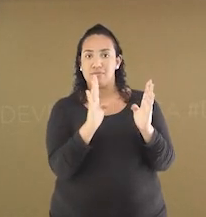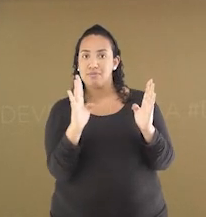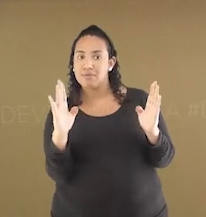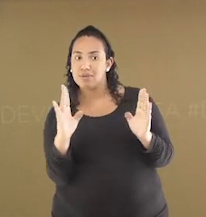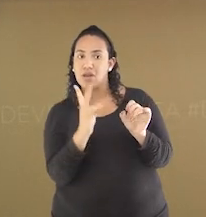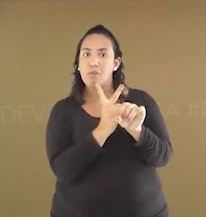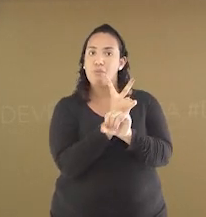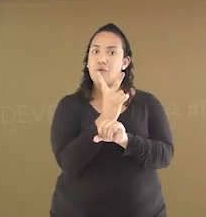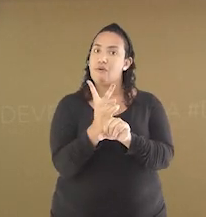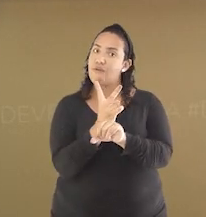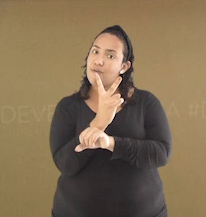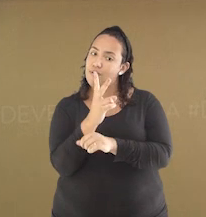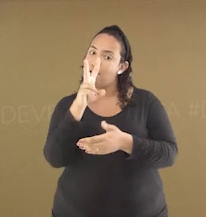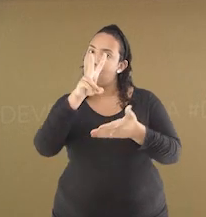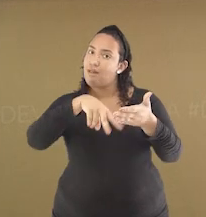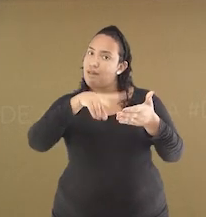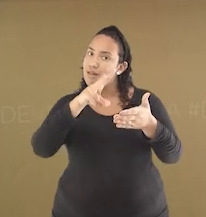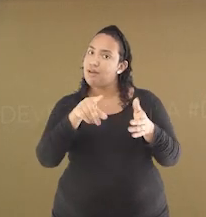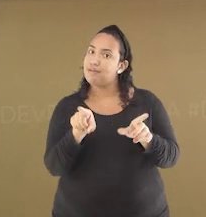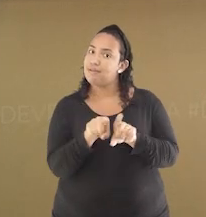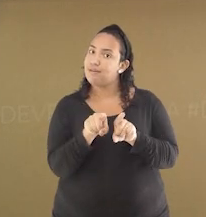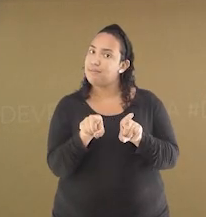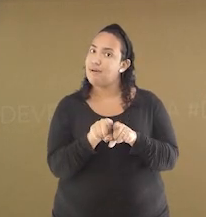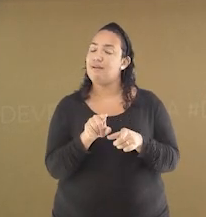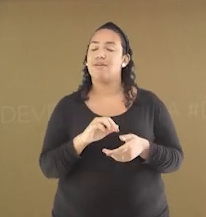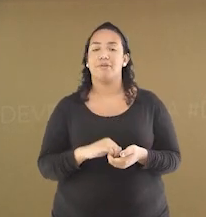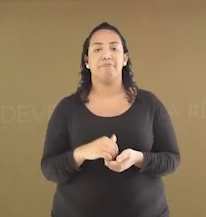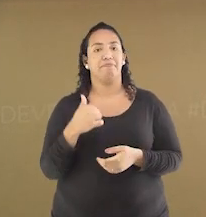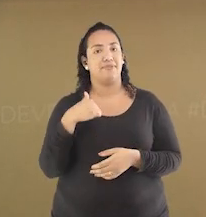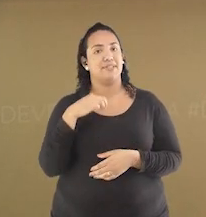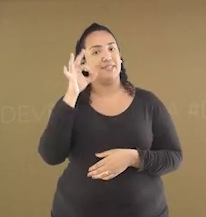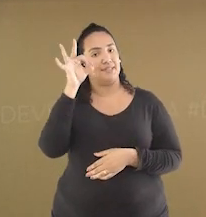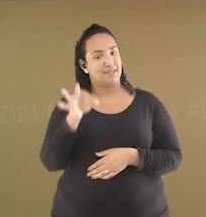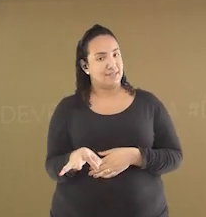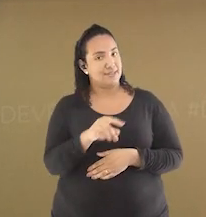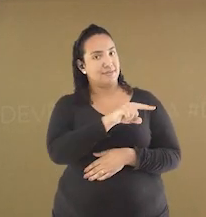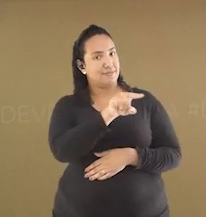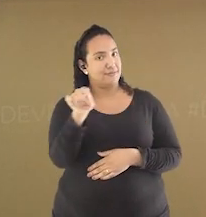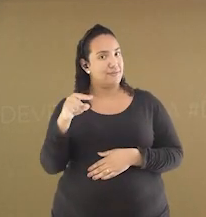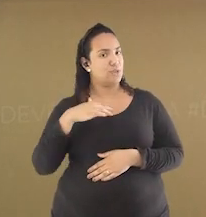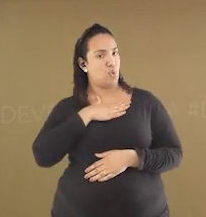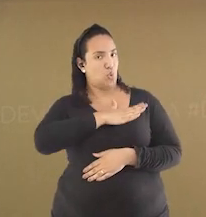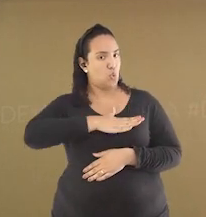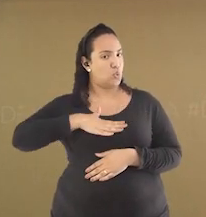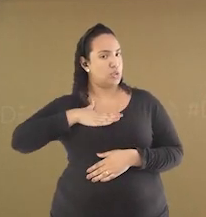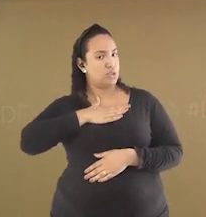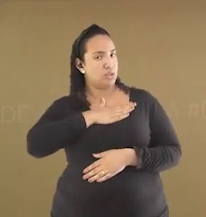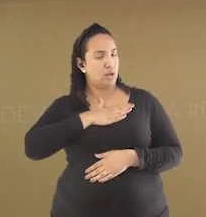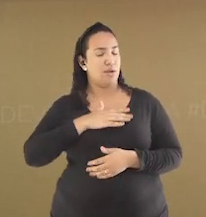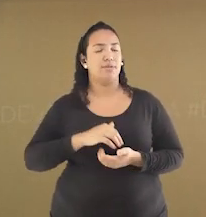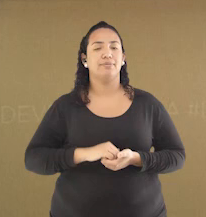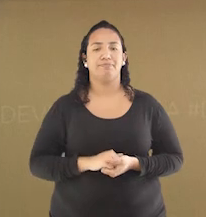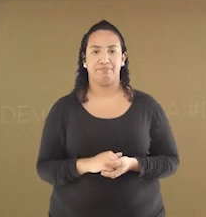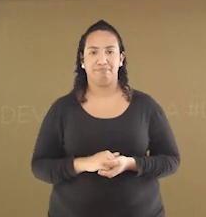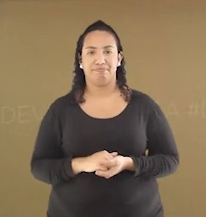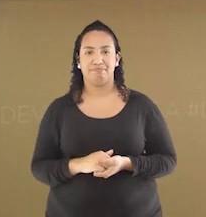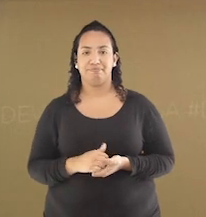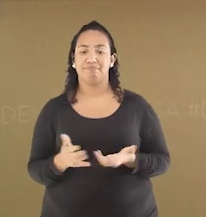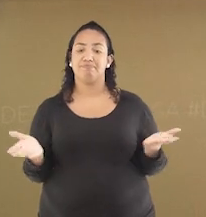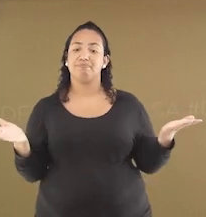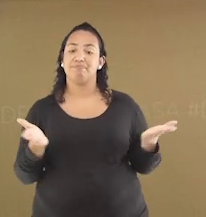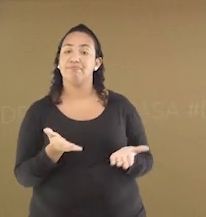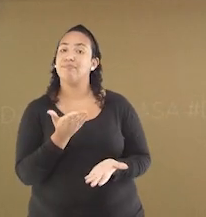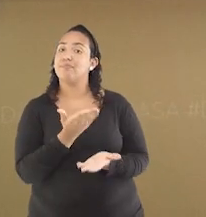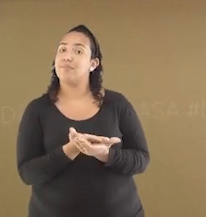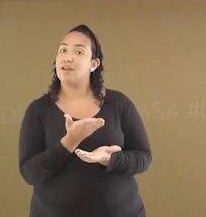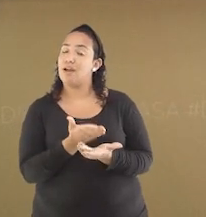sua escola e não deixe de ler. Tenho certeza que você irá gostar também.